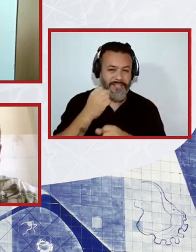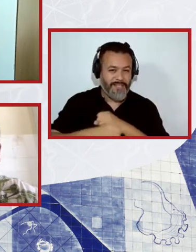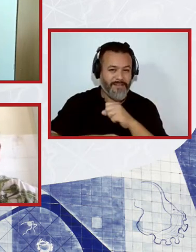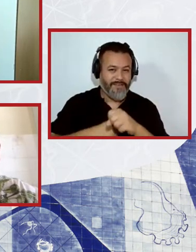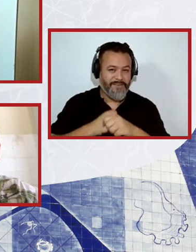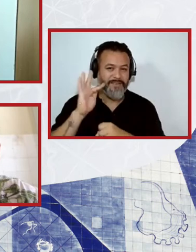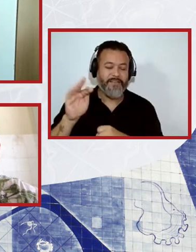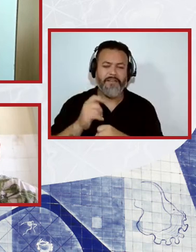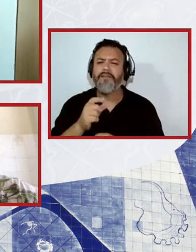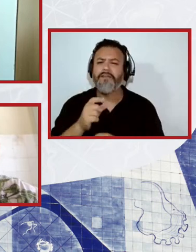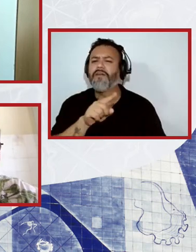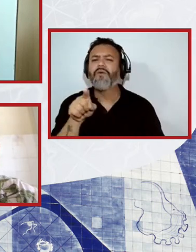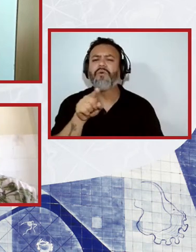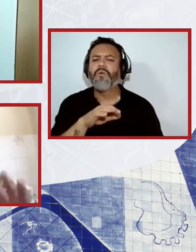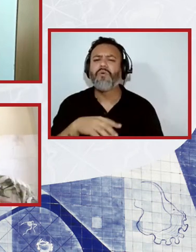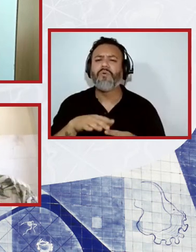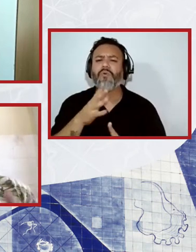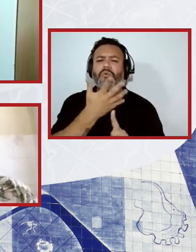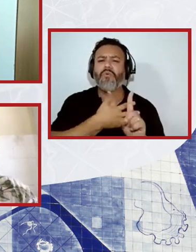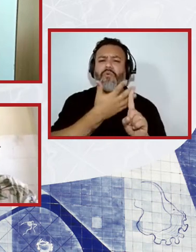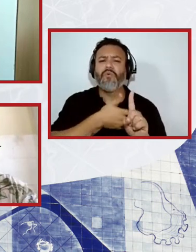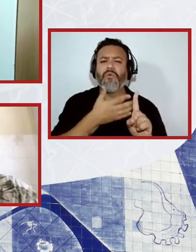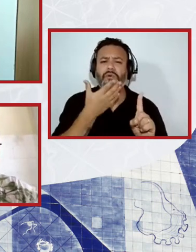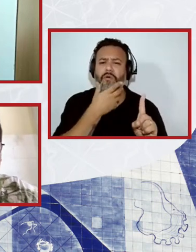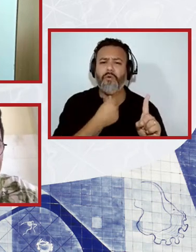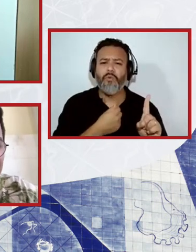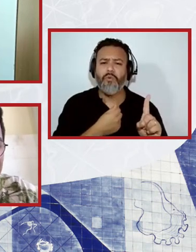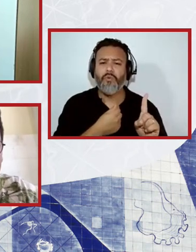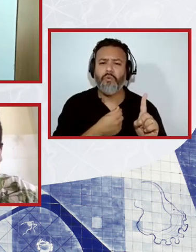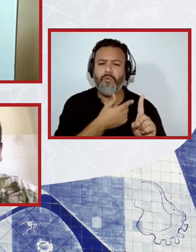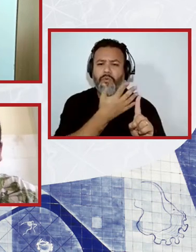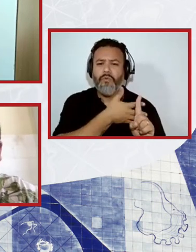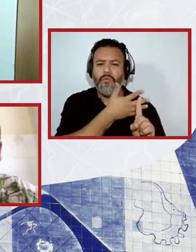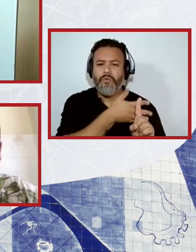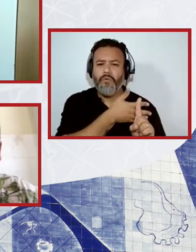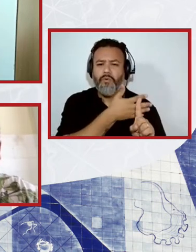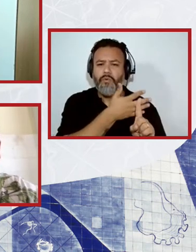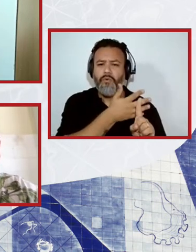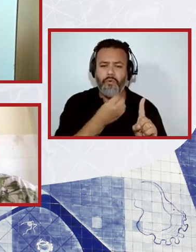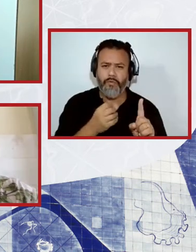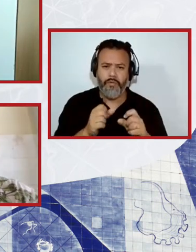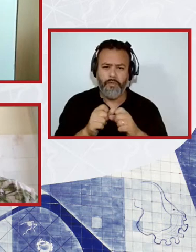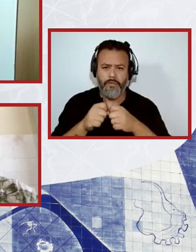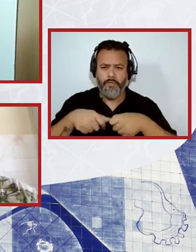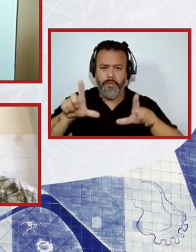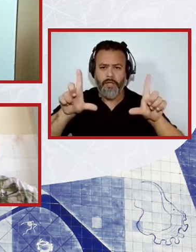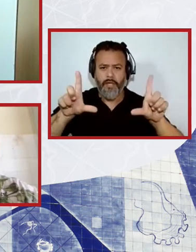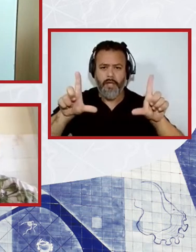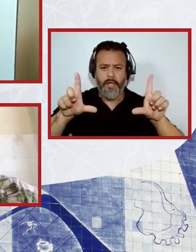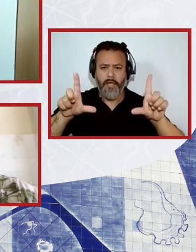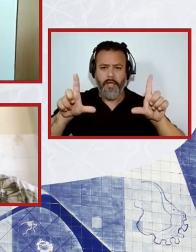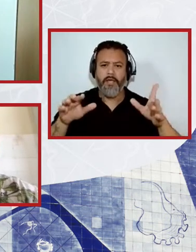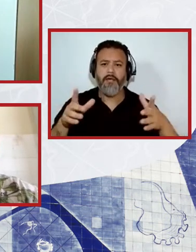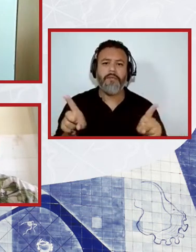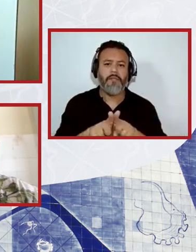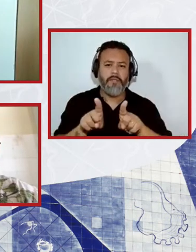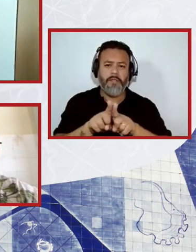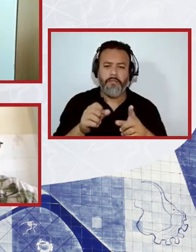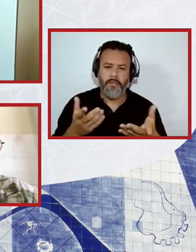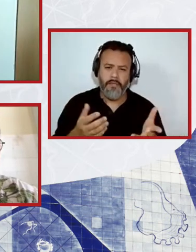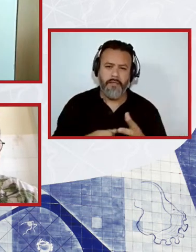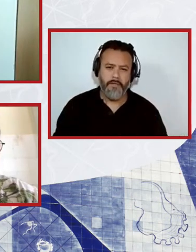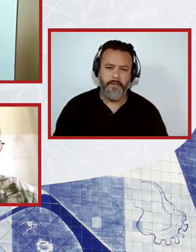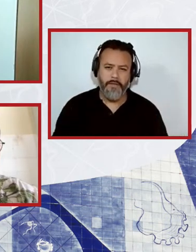vocês. Tomara que vocês consigam agora. Não sei a condição técnica de vocês aí agora no momento, mas seria ótimo que vocês pudessem